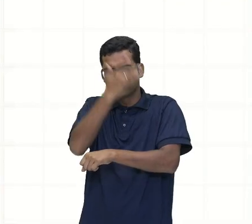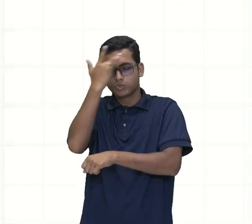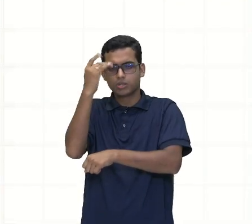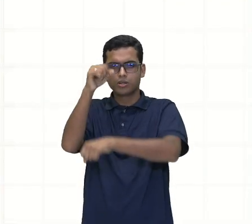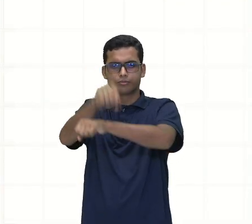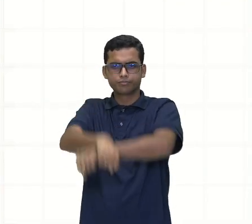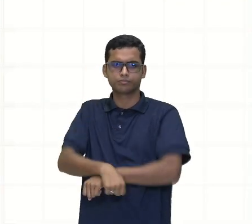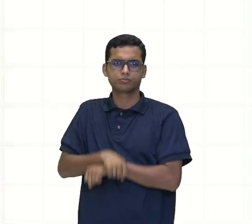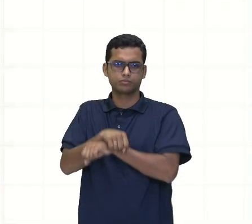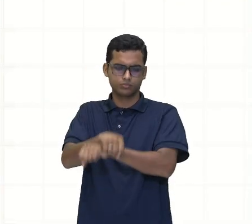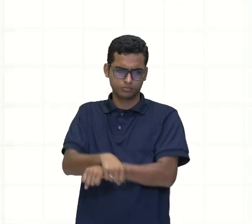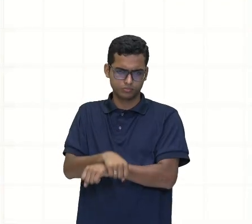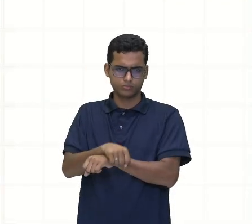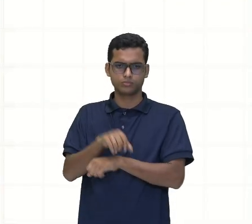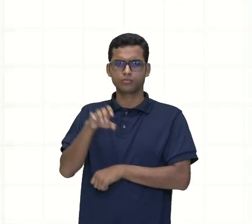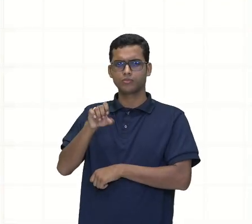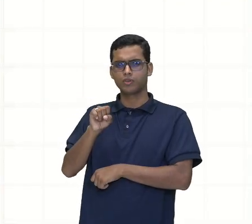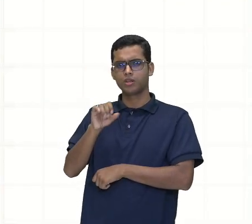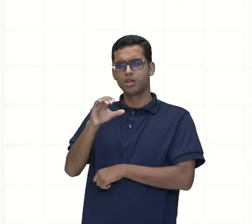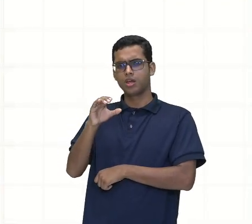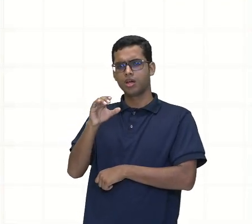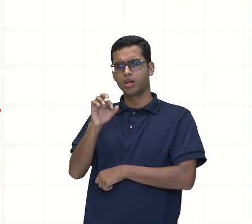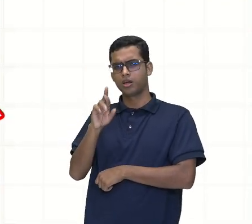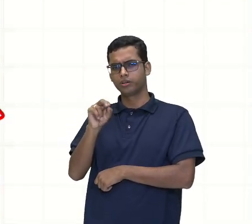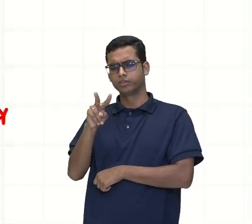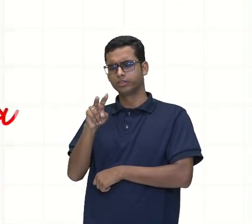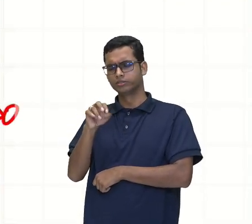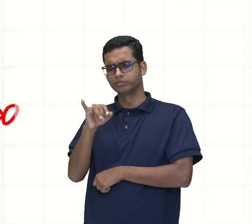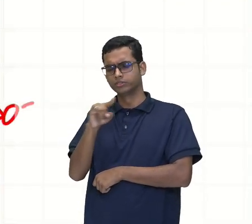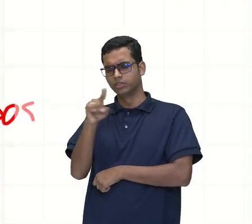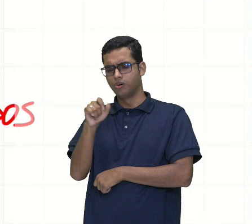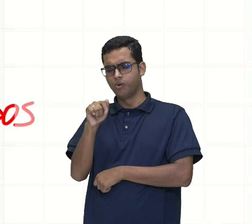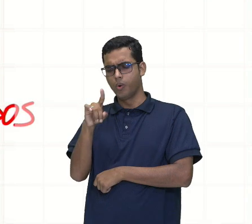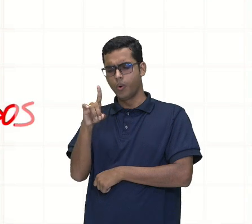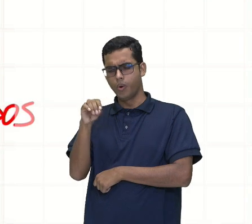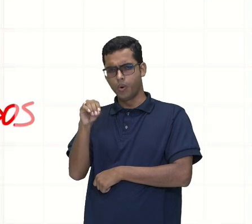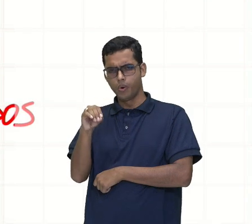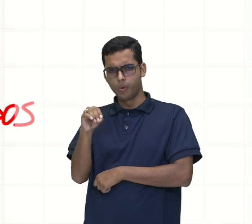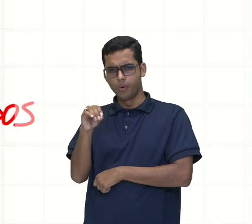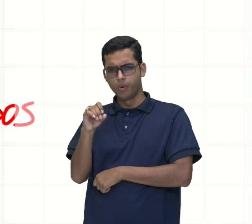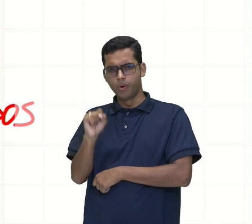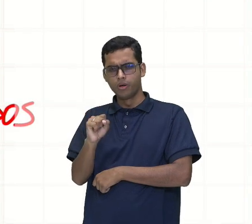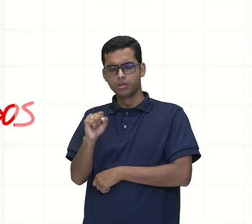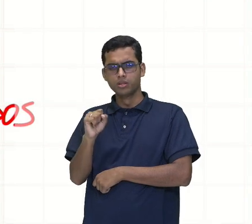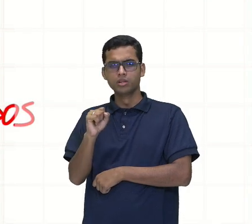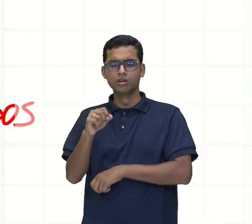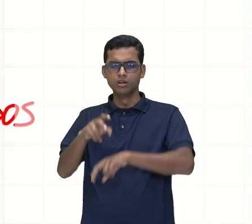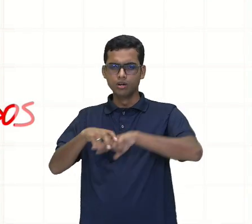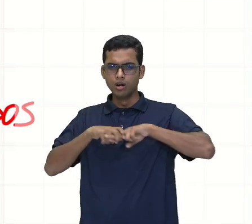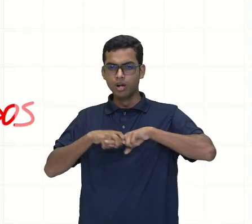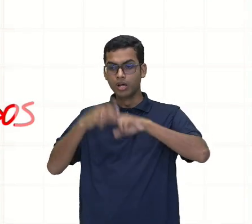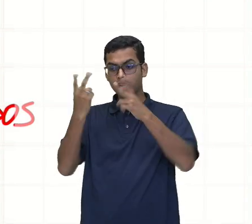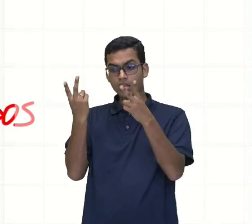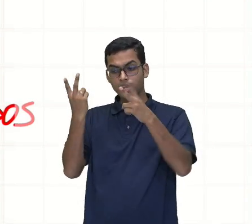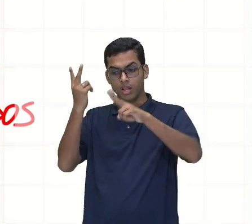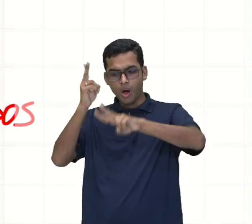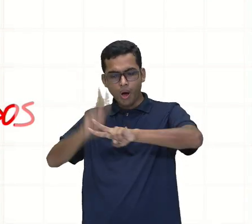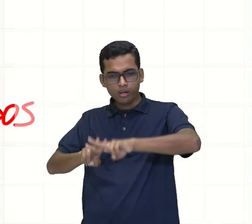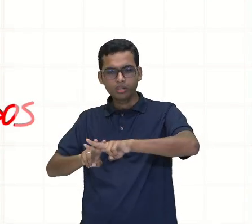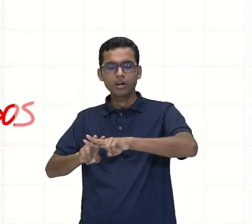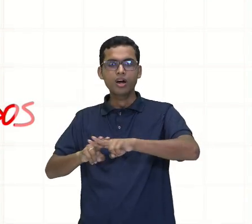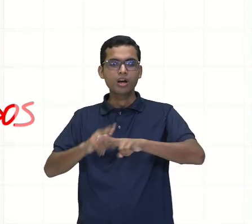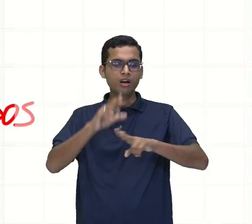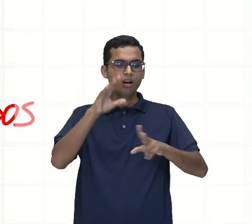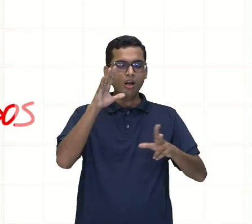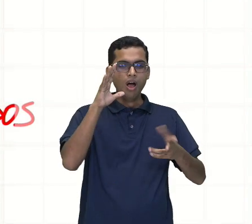Escravizados. Por que, professor, escravizados? Porque eles estão na condição, né, de escravizados. Eles não nasceram com